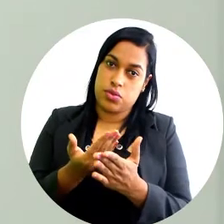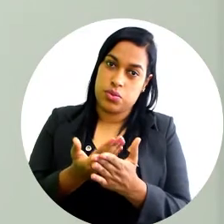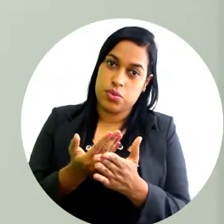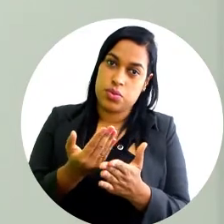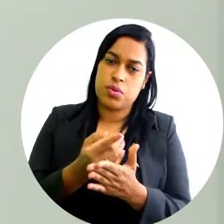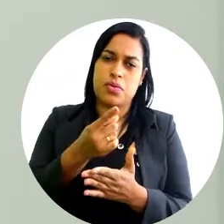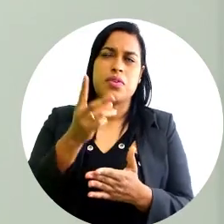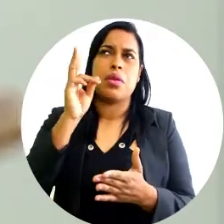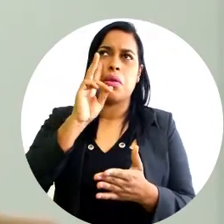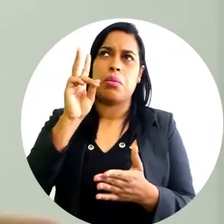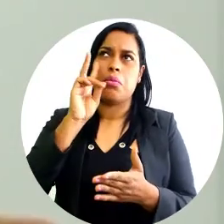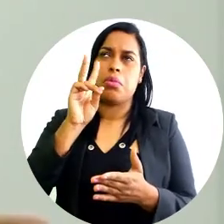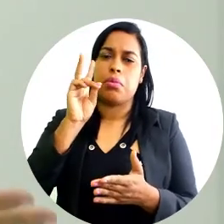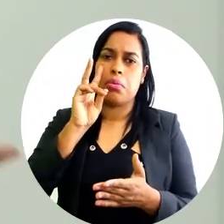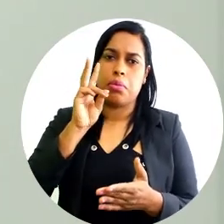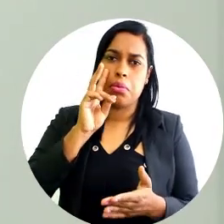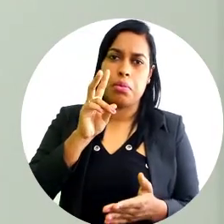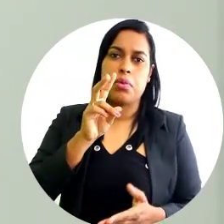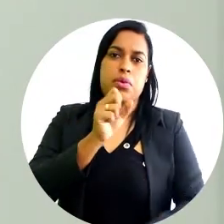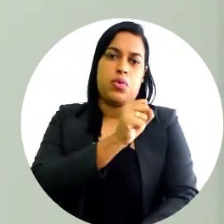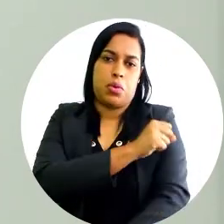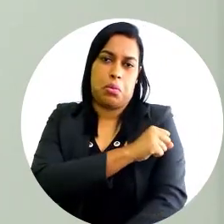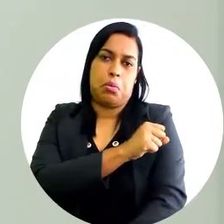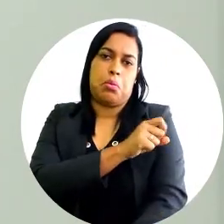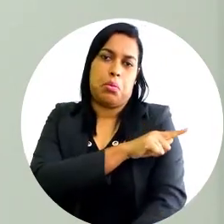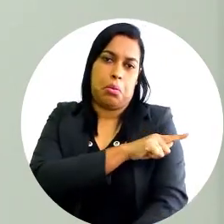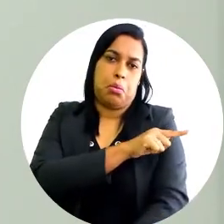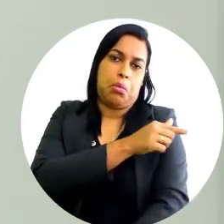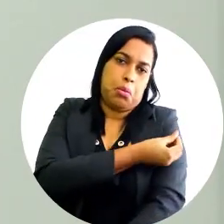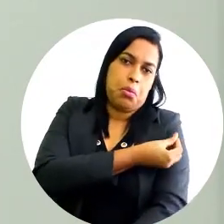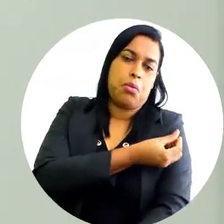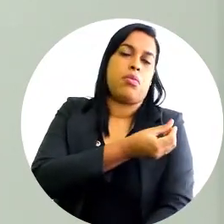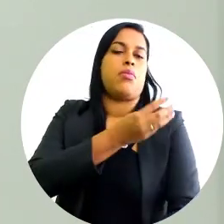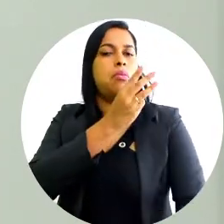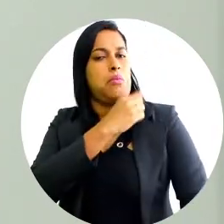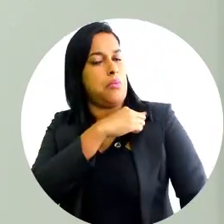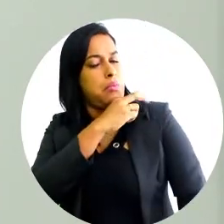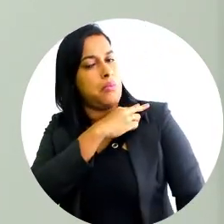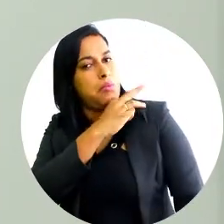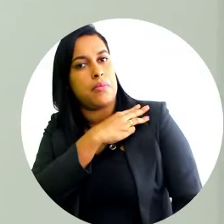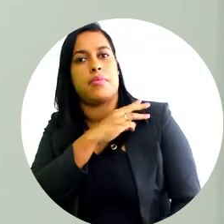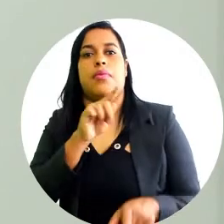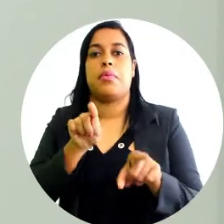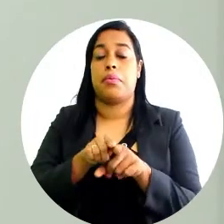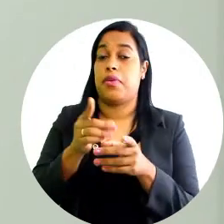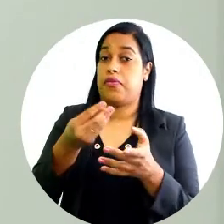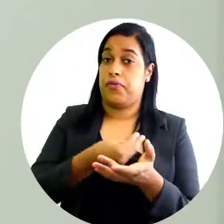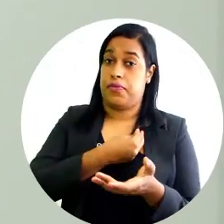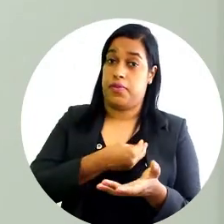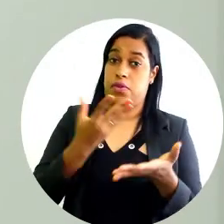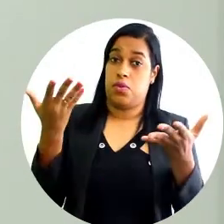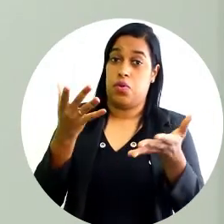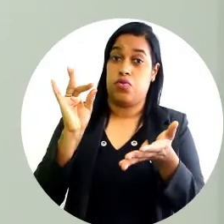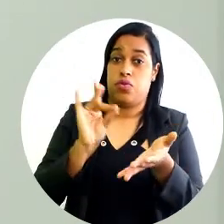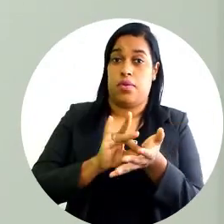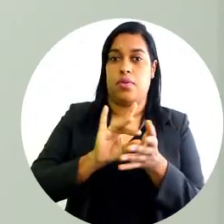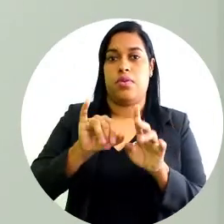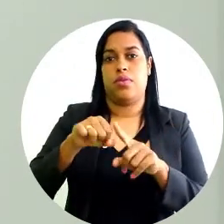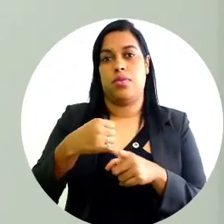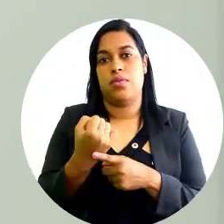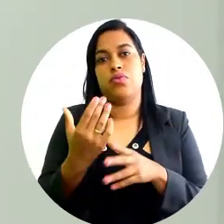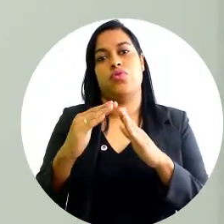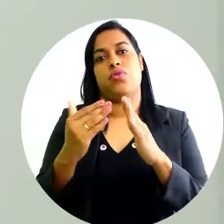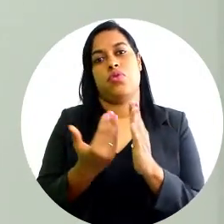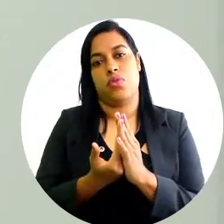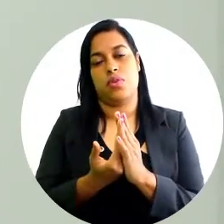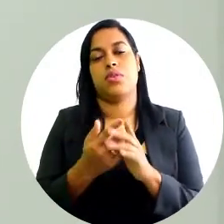era estudante do ensino fundamental ou médio, e vivendo a realidade de hoje da escola dos